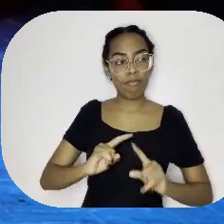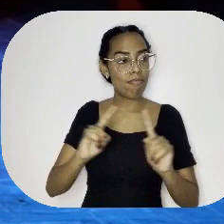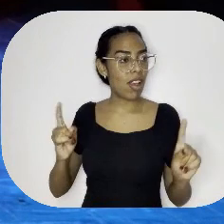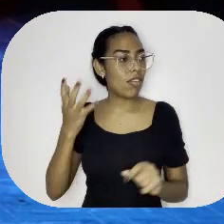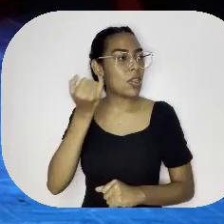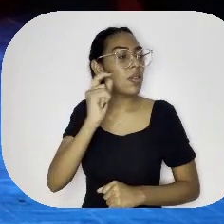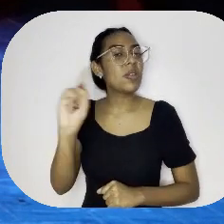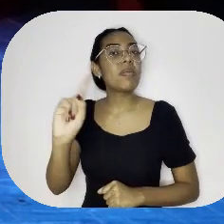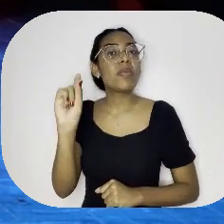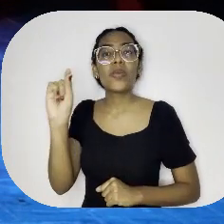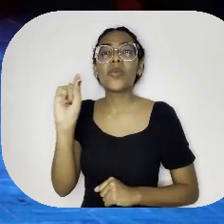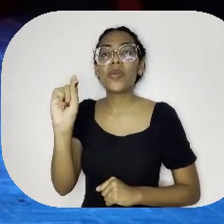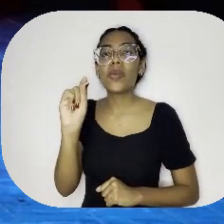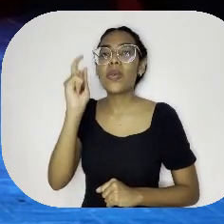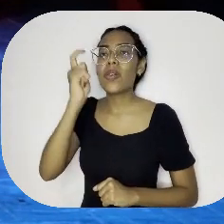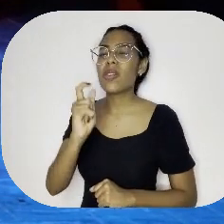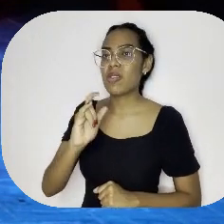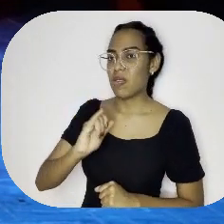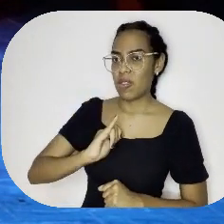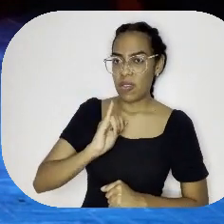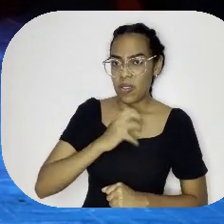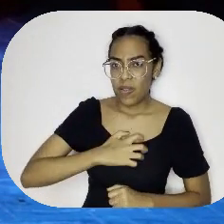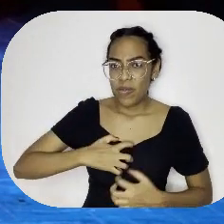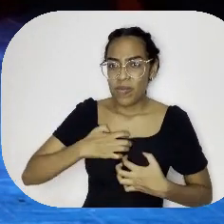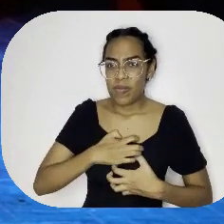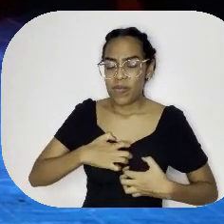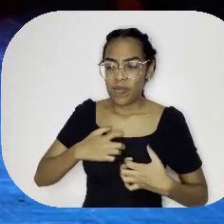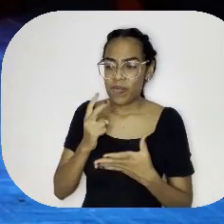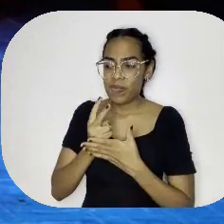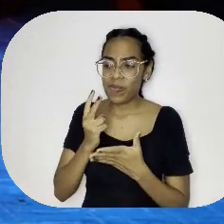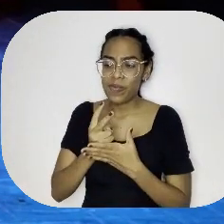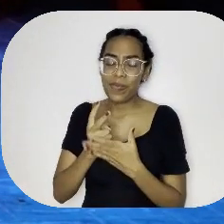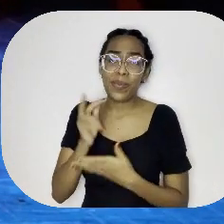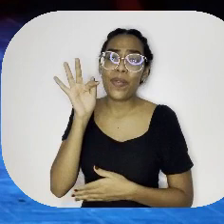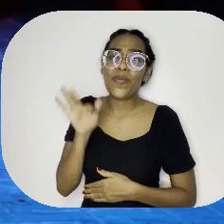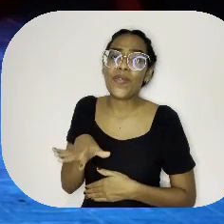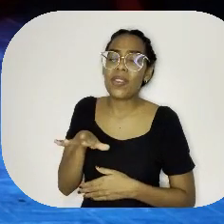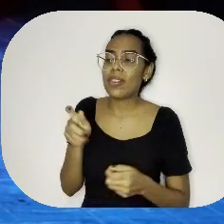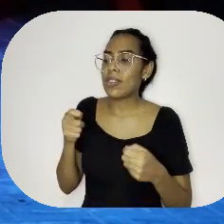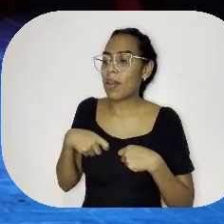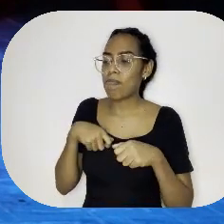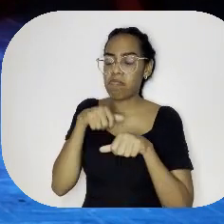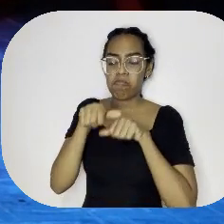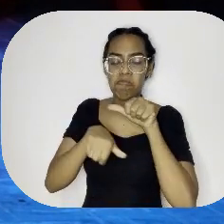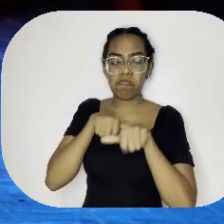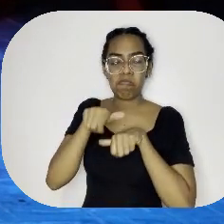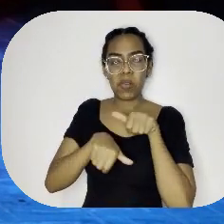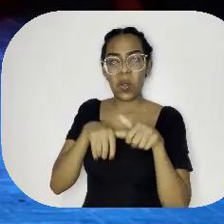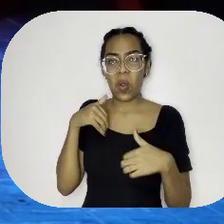que é triste, para sempre existe. Sabe que sofre, mas o que